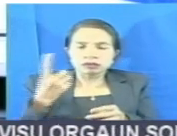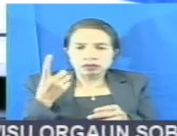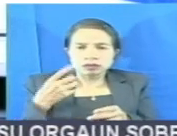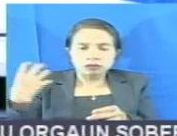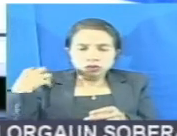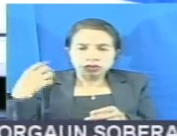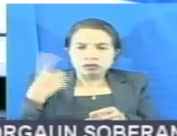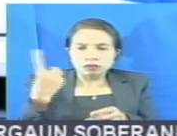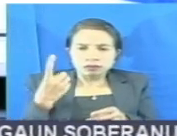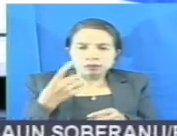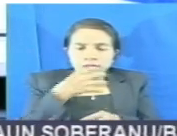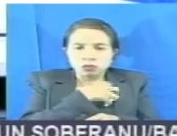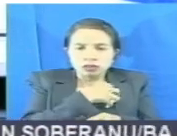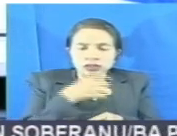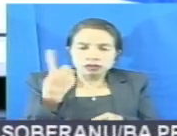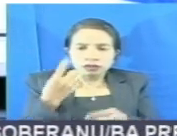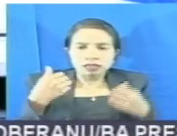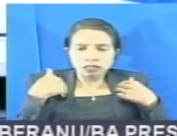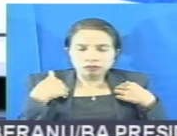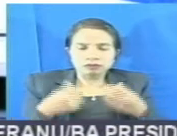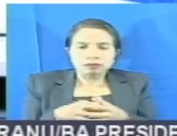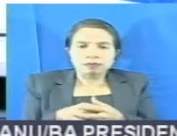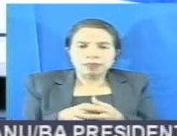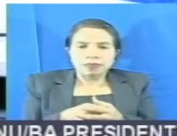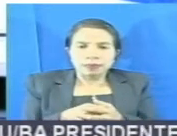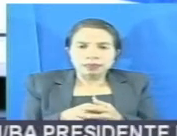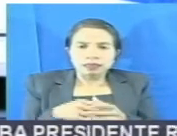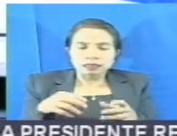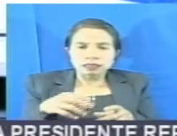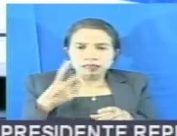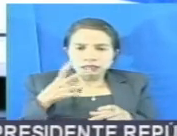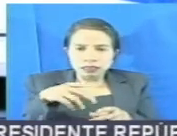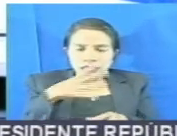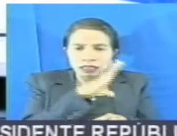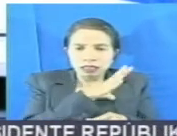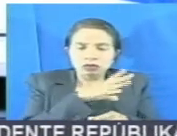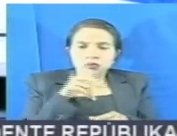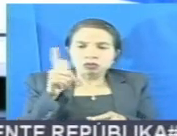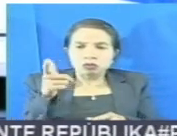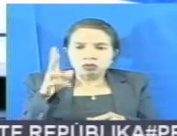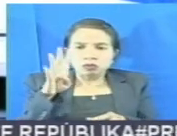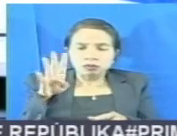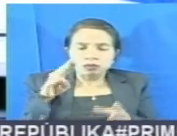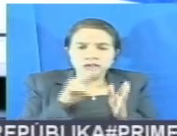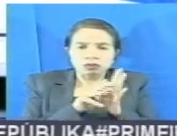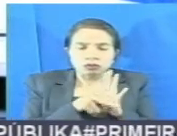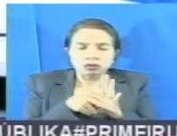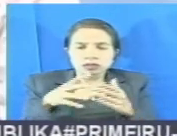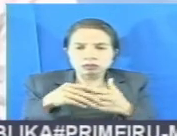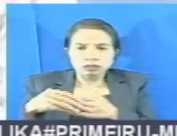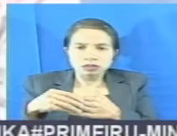Ne bem, ita reforça adeito, reforça. Agora ita plano de operação, ita se reforça, ba ija liu-liu ba ia para o terminal, se irá. Senhor